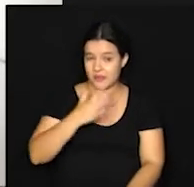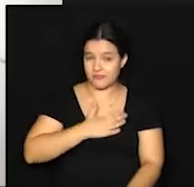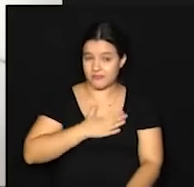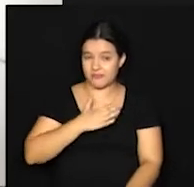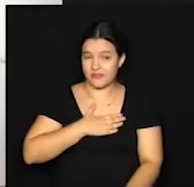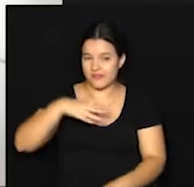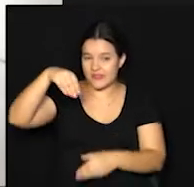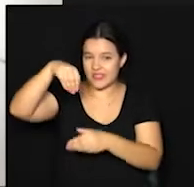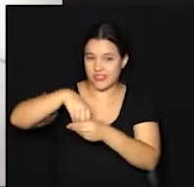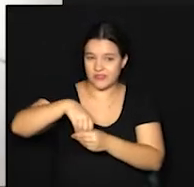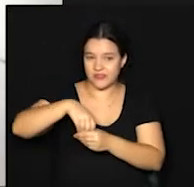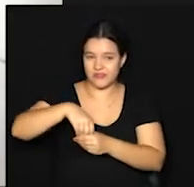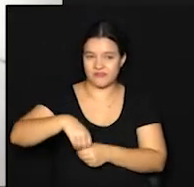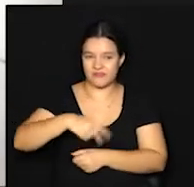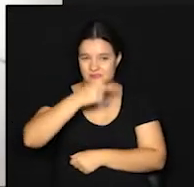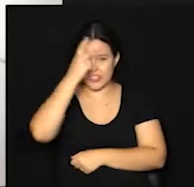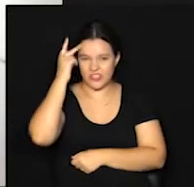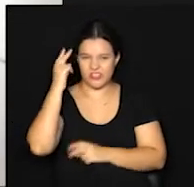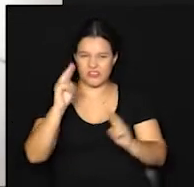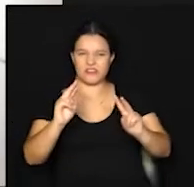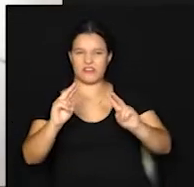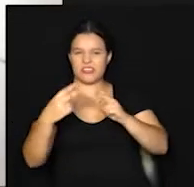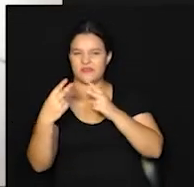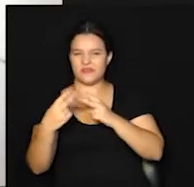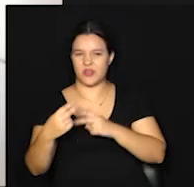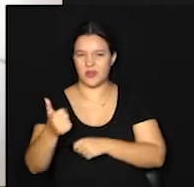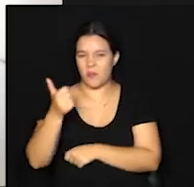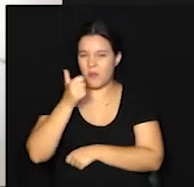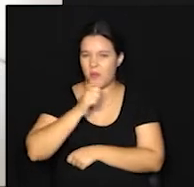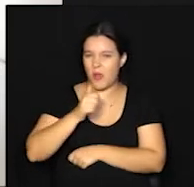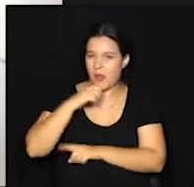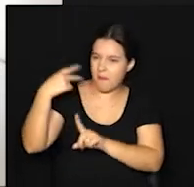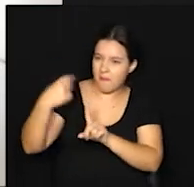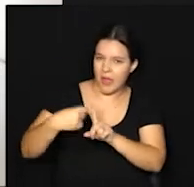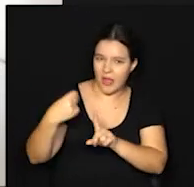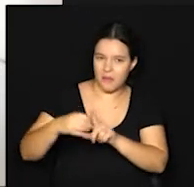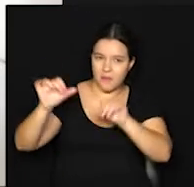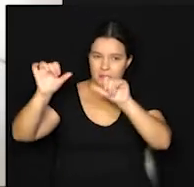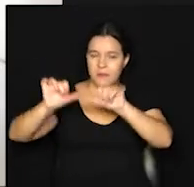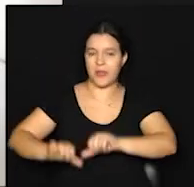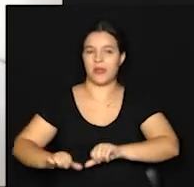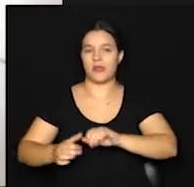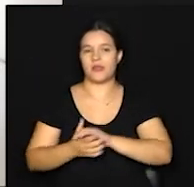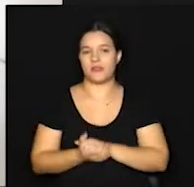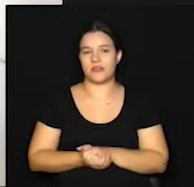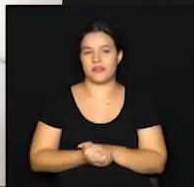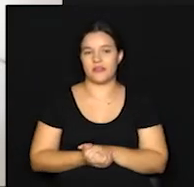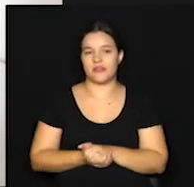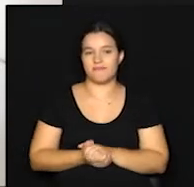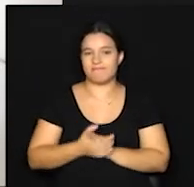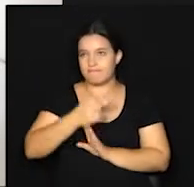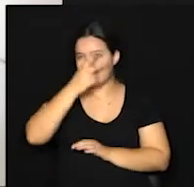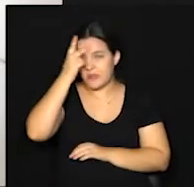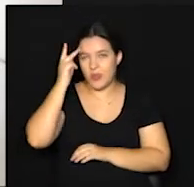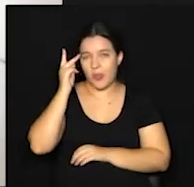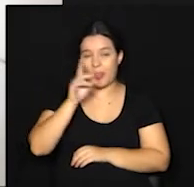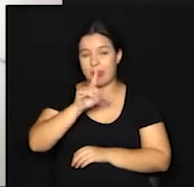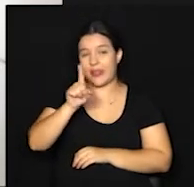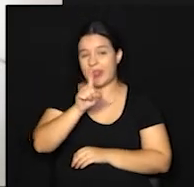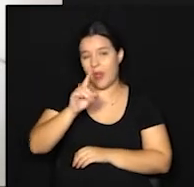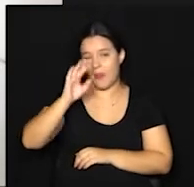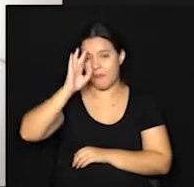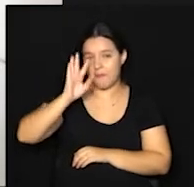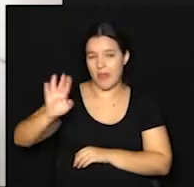tipo, as pessoas vão falar assim, mas eu acho que uma mulher que apanha é pior. as pessoas não têm noção do